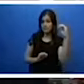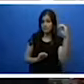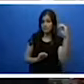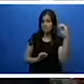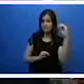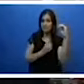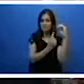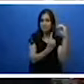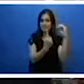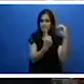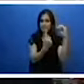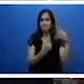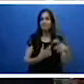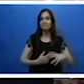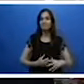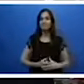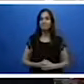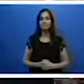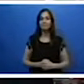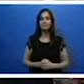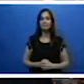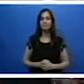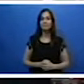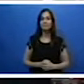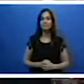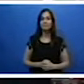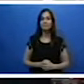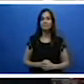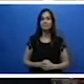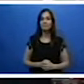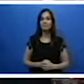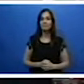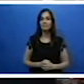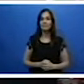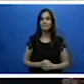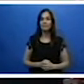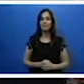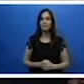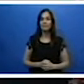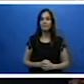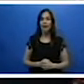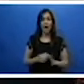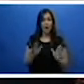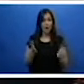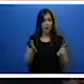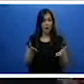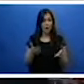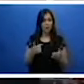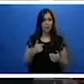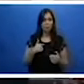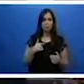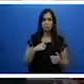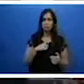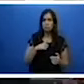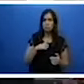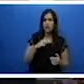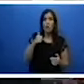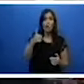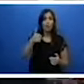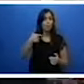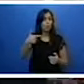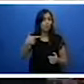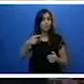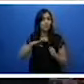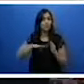1, restam 0. E vou passar para cá, para dezena. Então, agora eu tenho 12 e